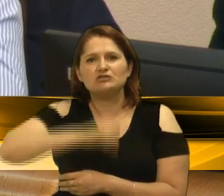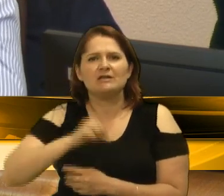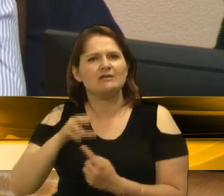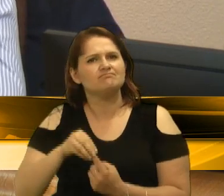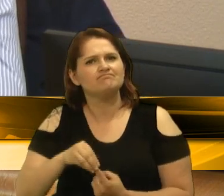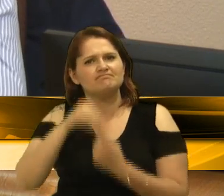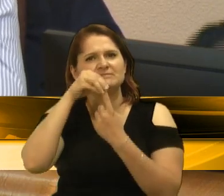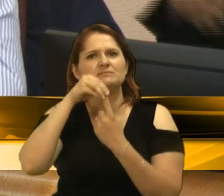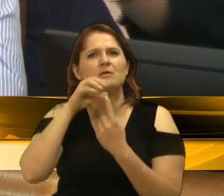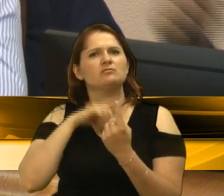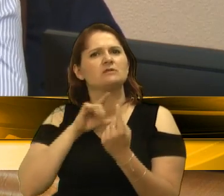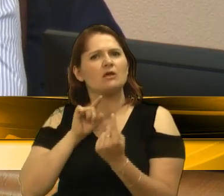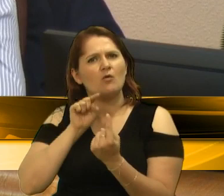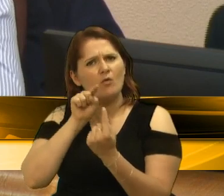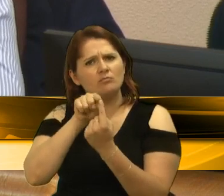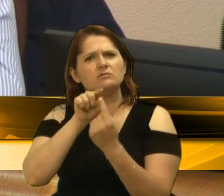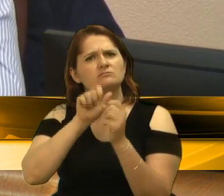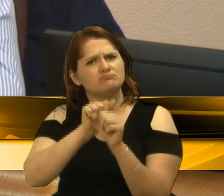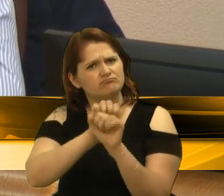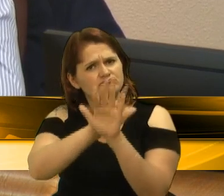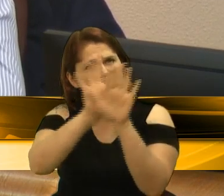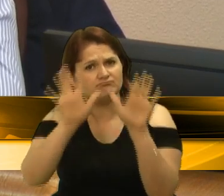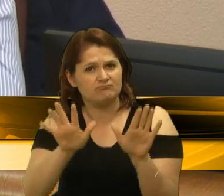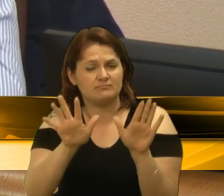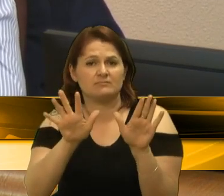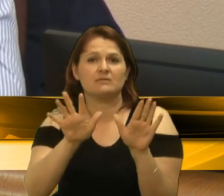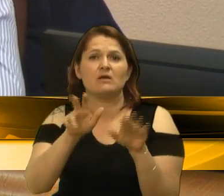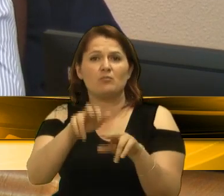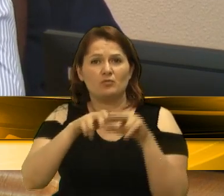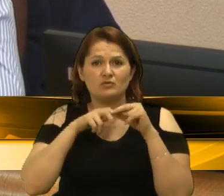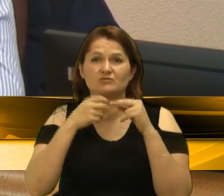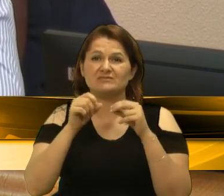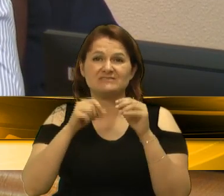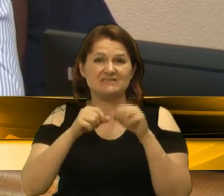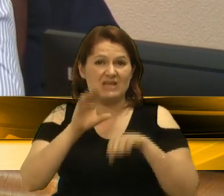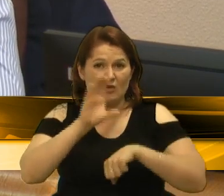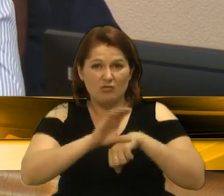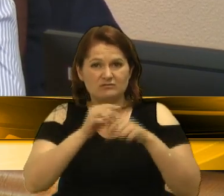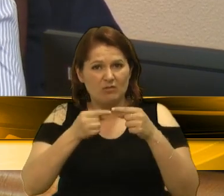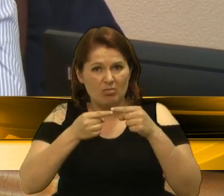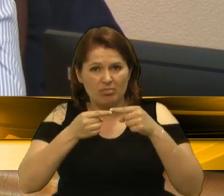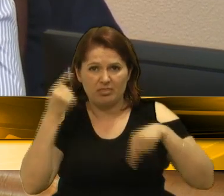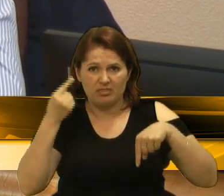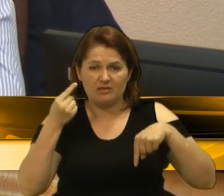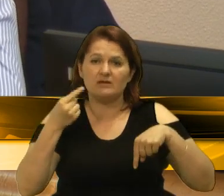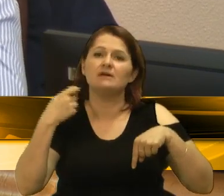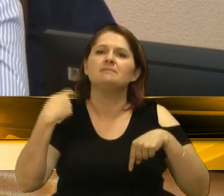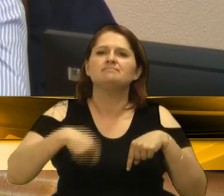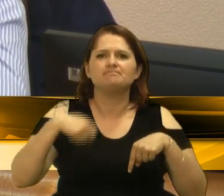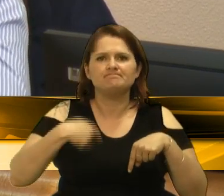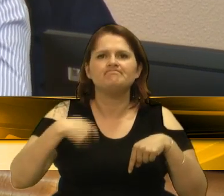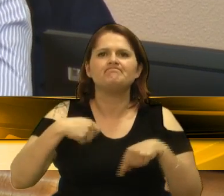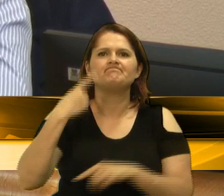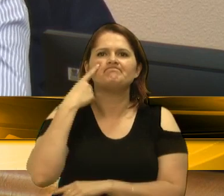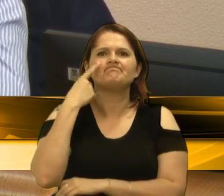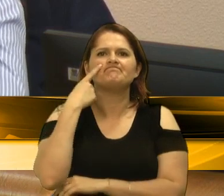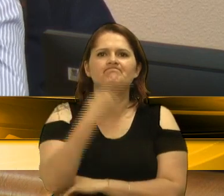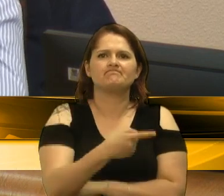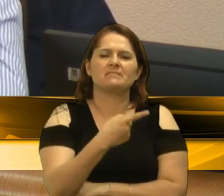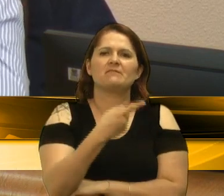meio-fim, devendo ser pronunciada a inconstitucionalidade que contém limitações inadequadas, desnecessárias